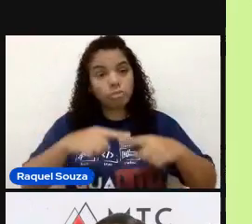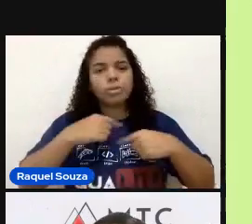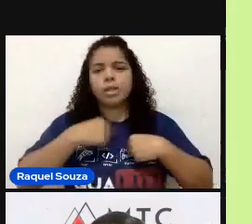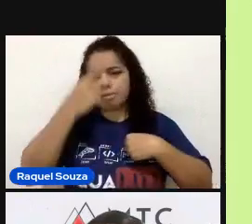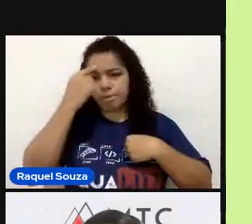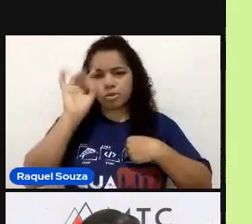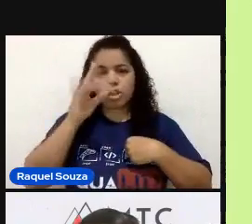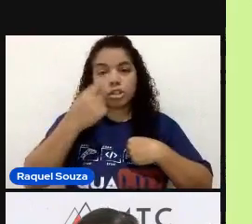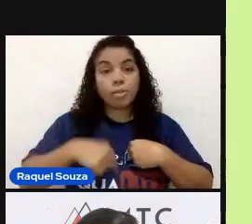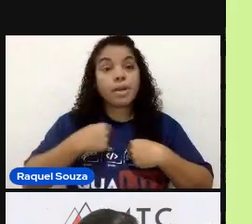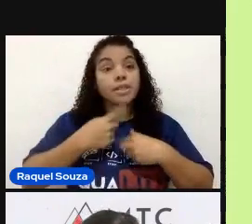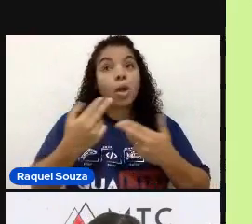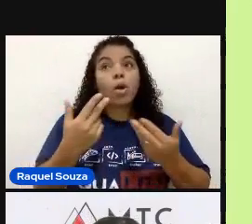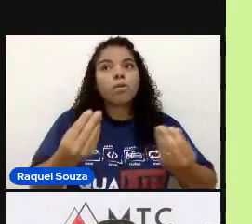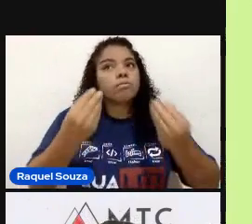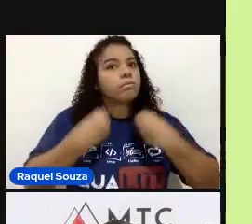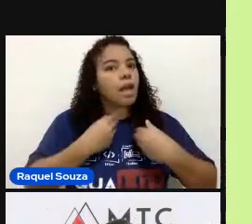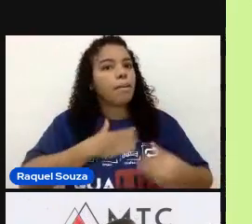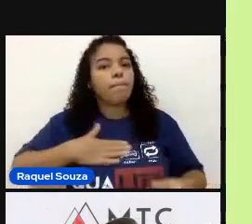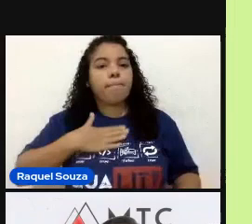mais prazeroso.